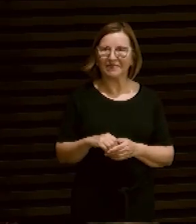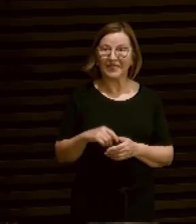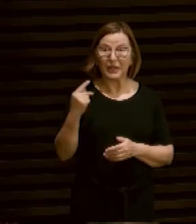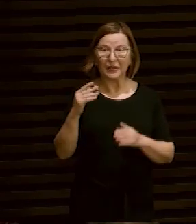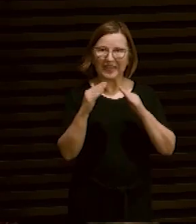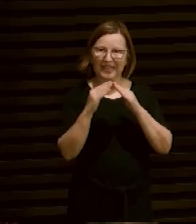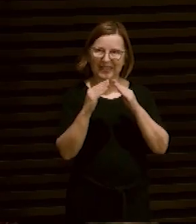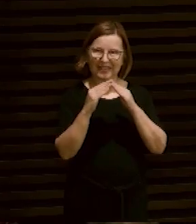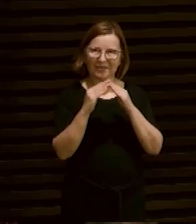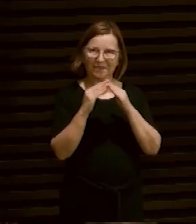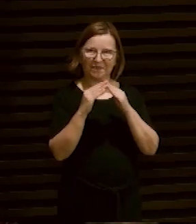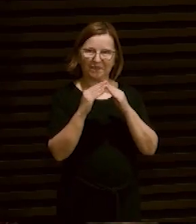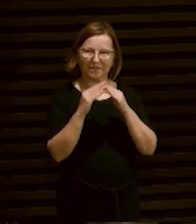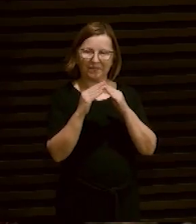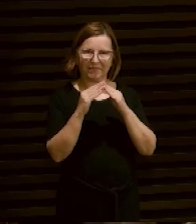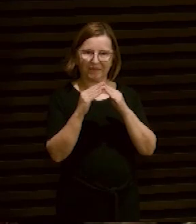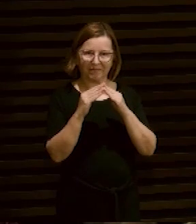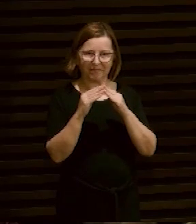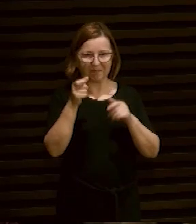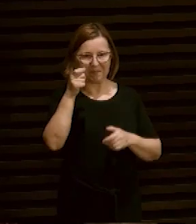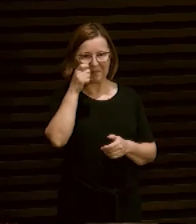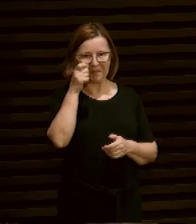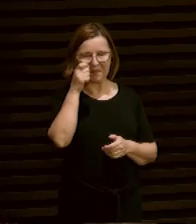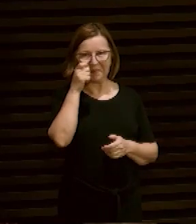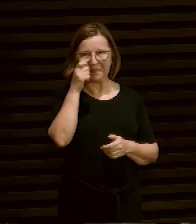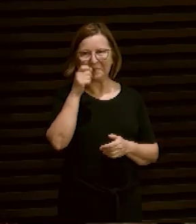em sua casa. Agora presta atenção.